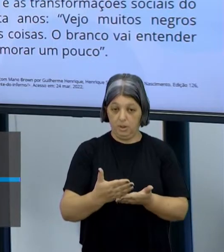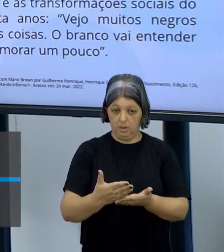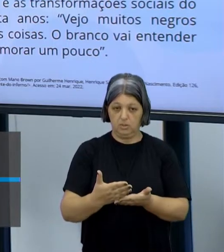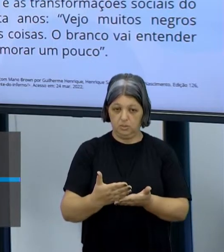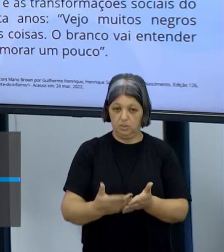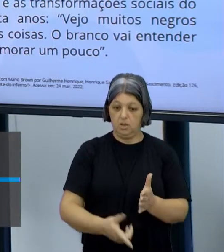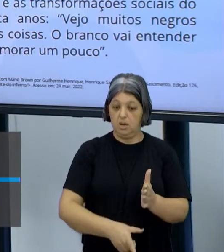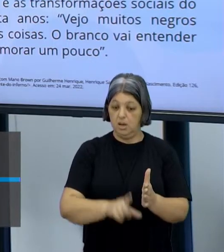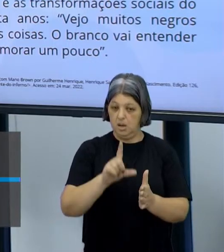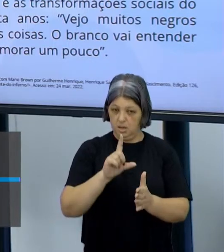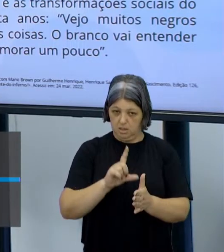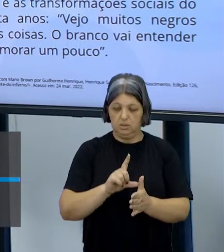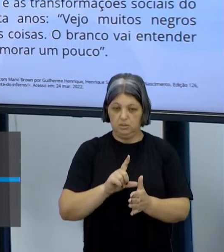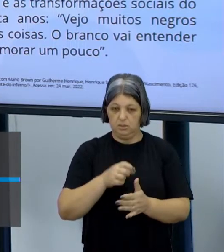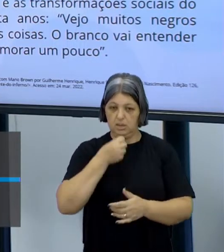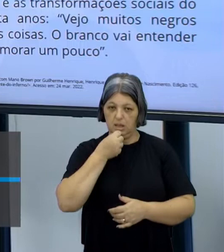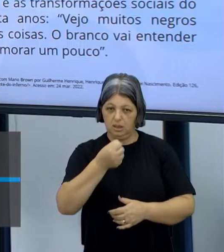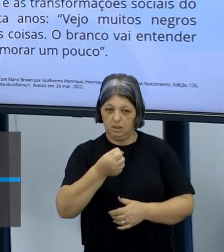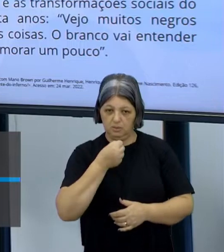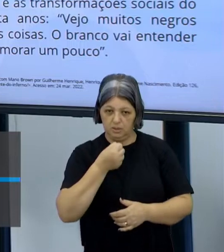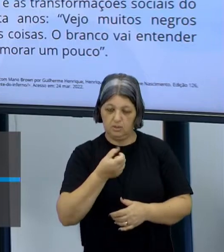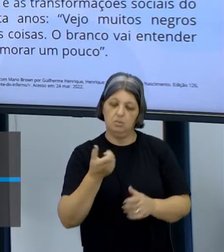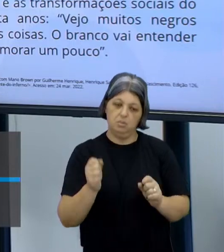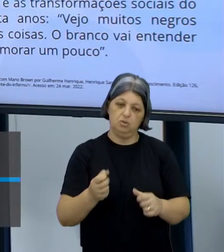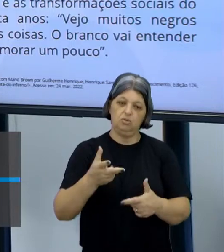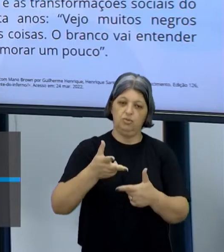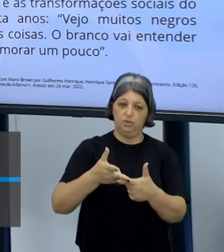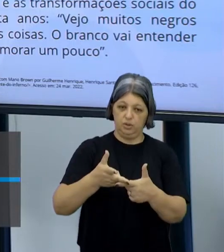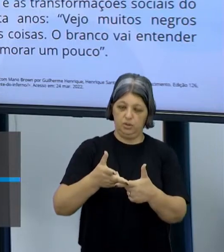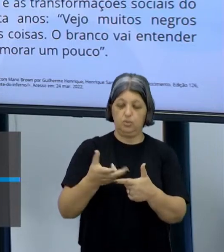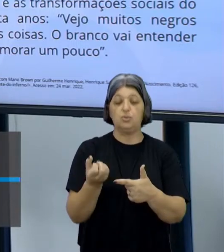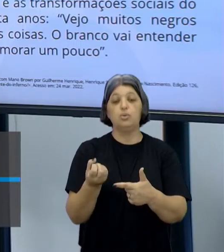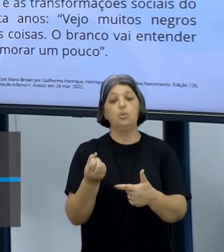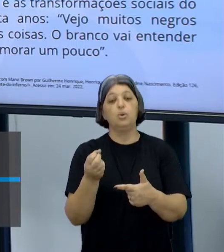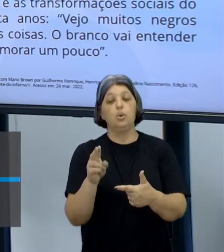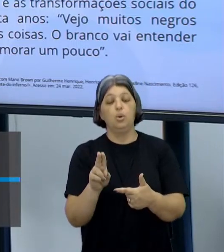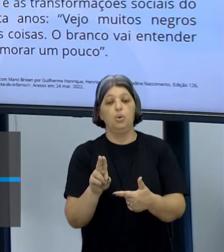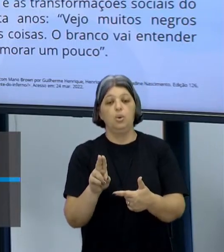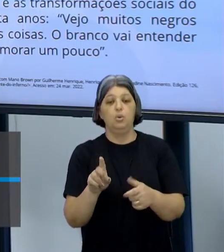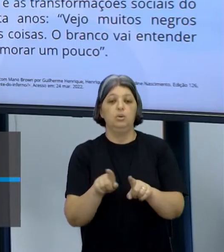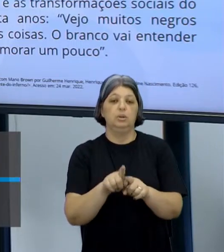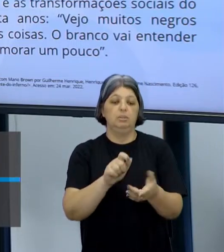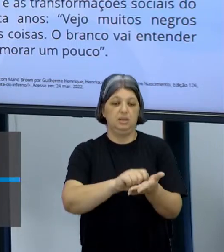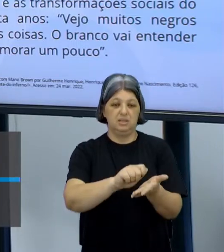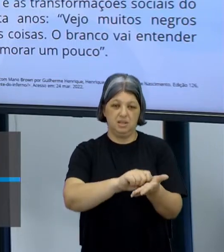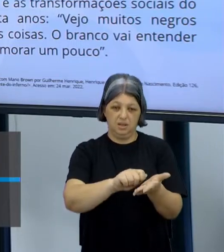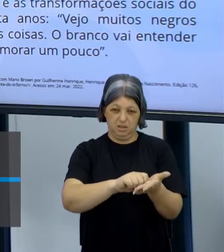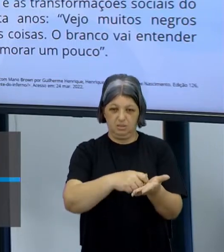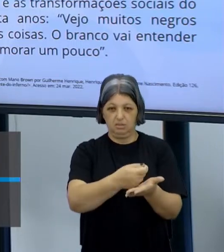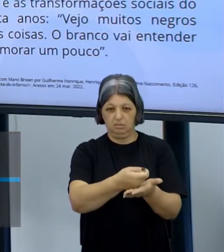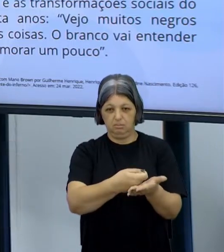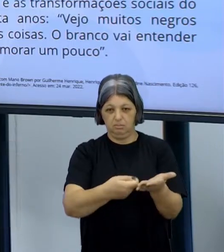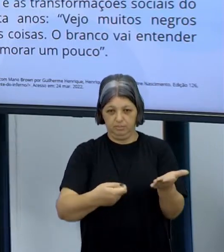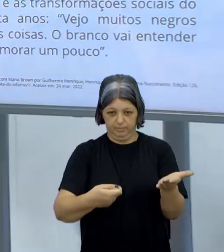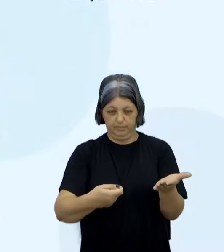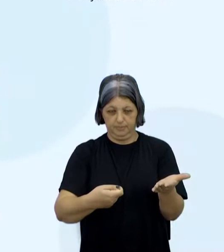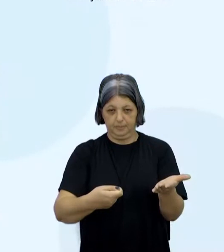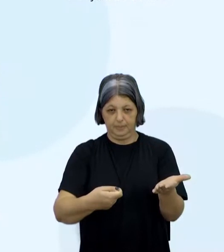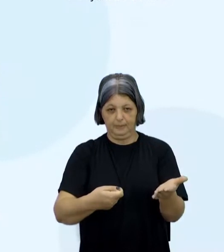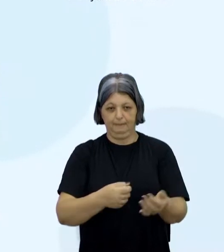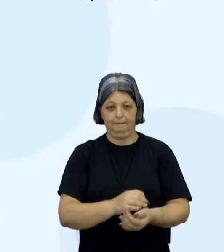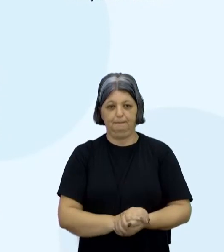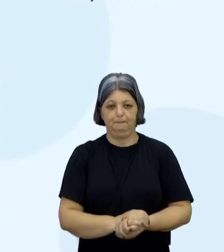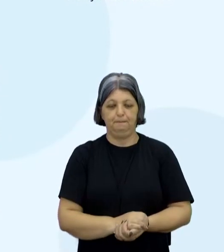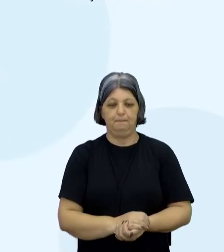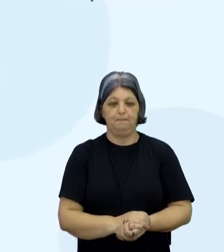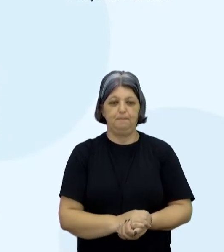iniciar a entrevista. Seja no formato de vídeo ou no formato ali escrito, tá? Então, temos